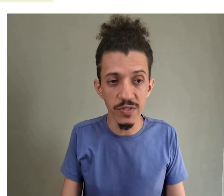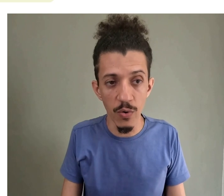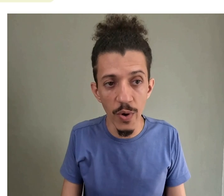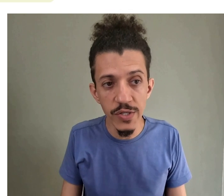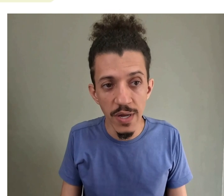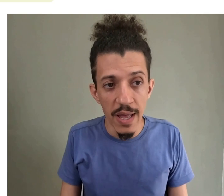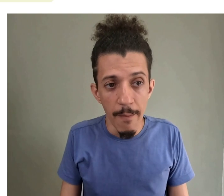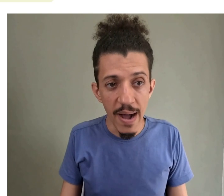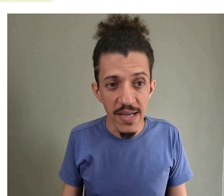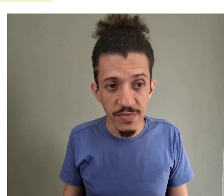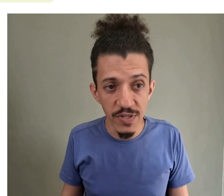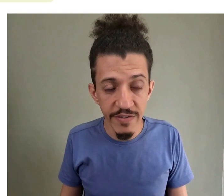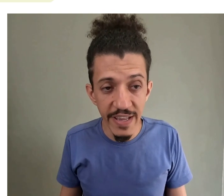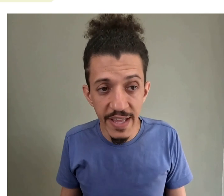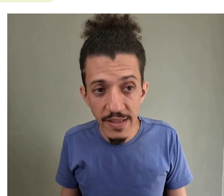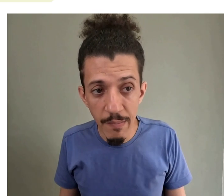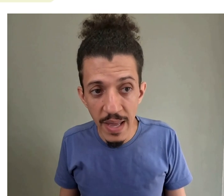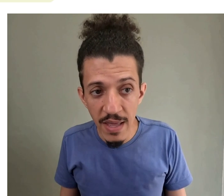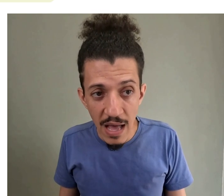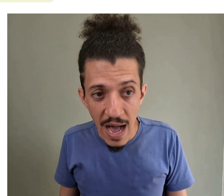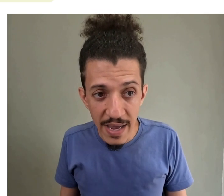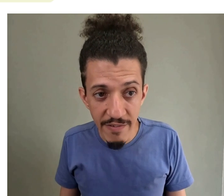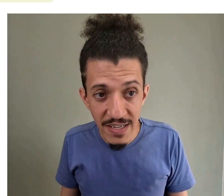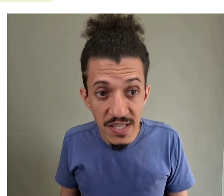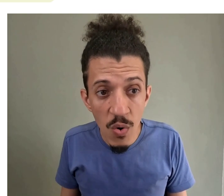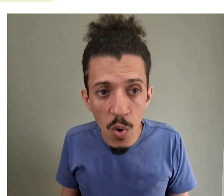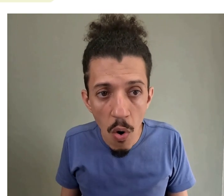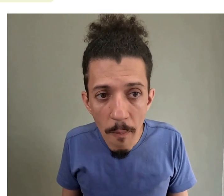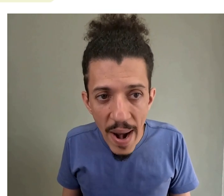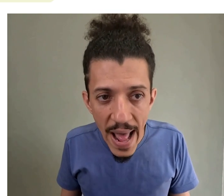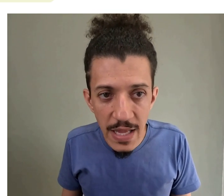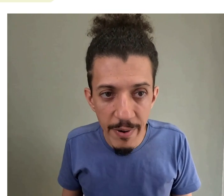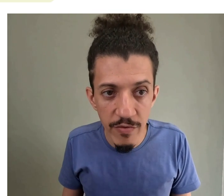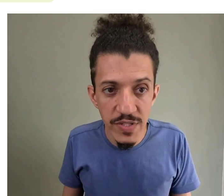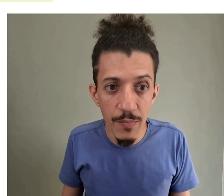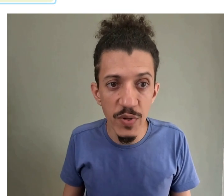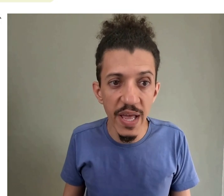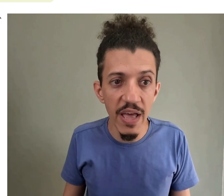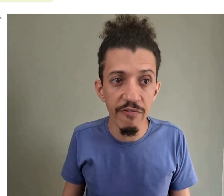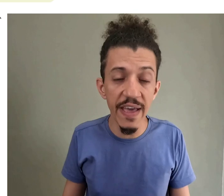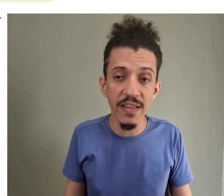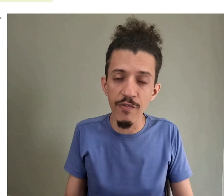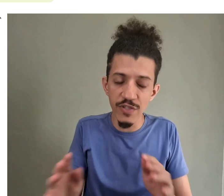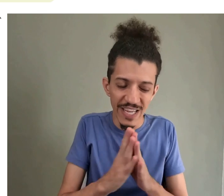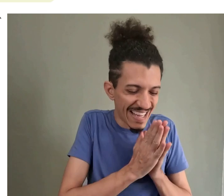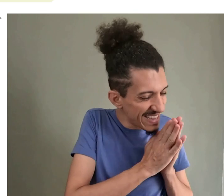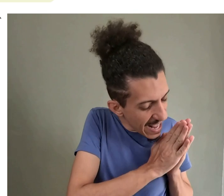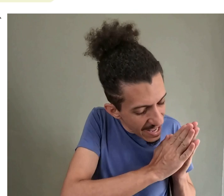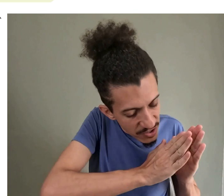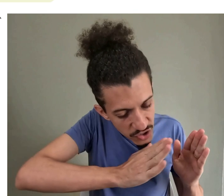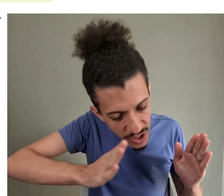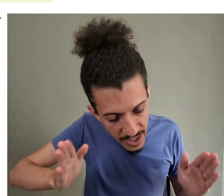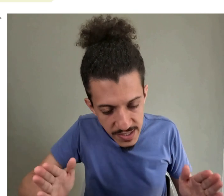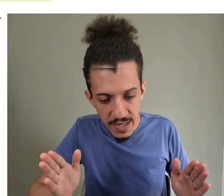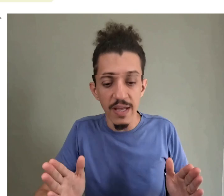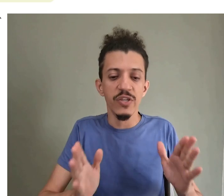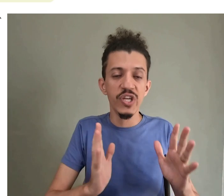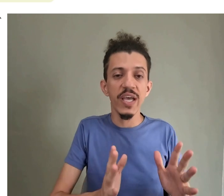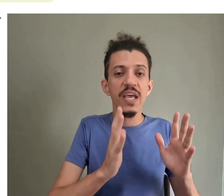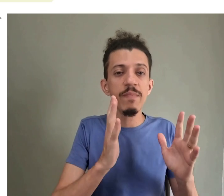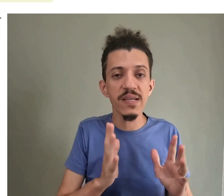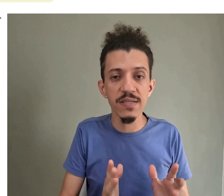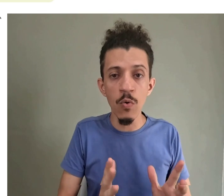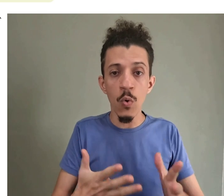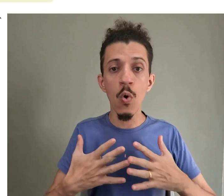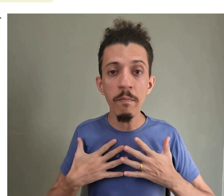parte da noite, mas você vai ter também a gravação completa para você poder rever. Então vai ser 3 dias